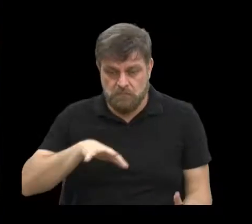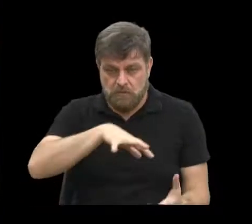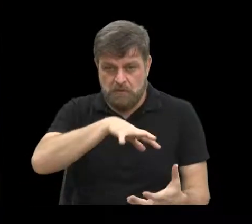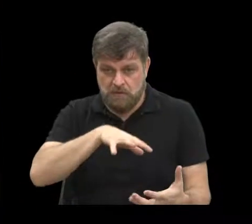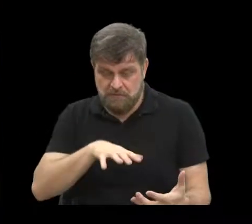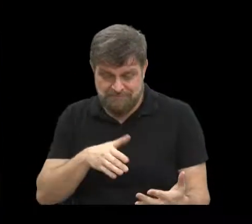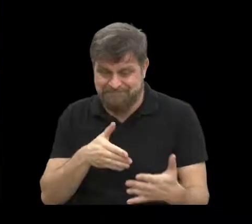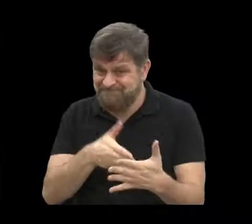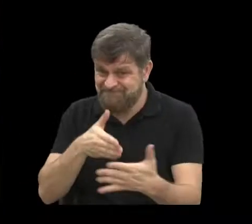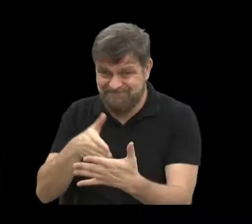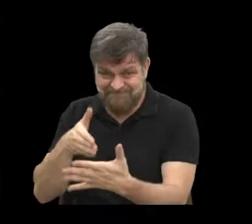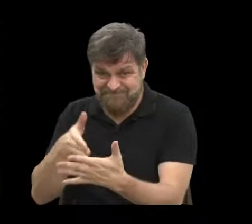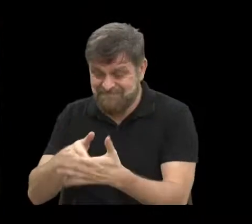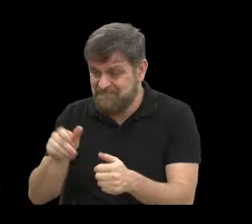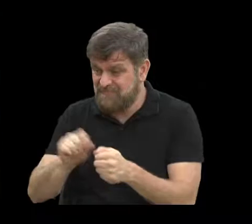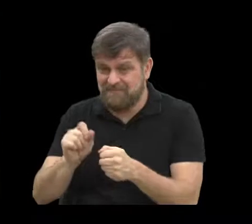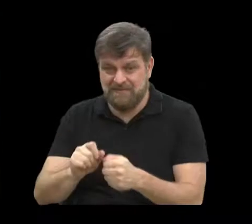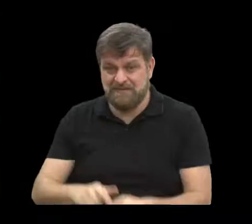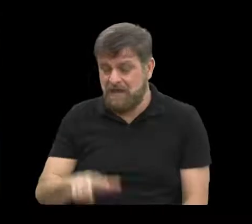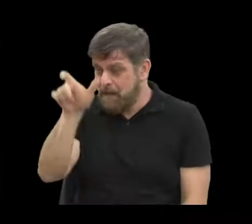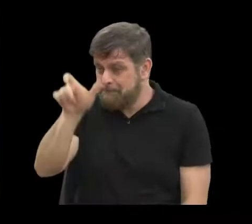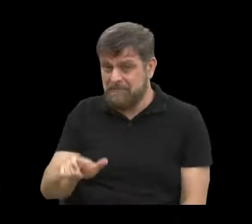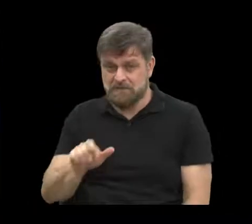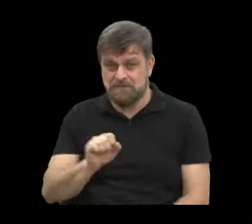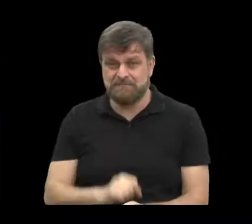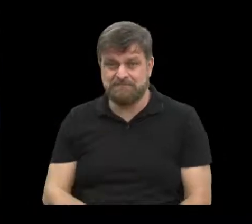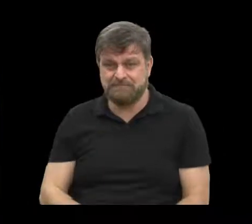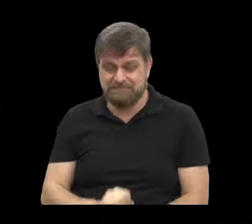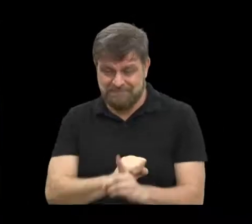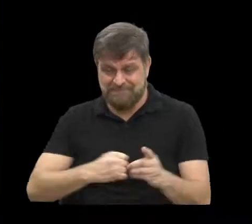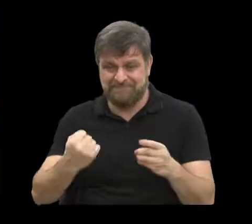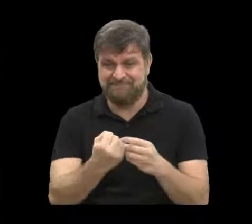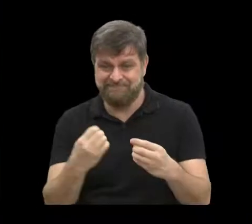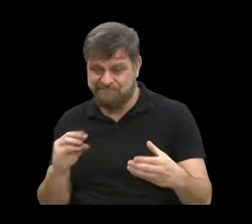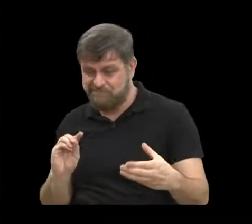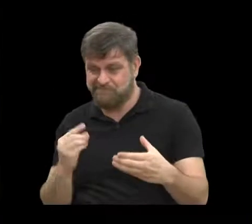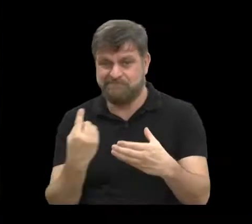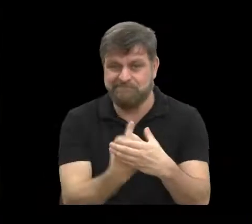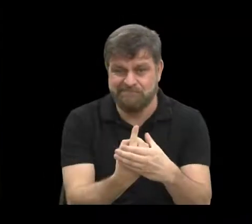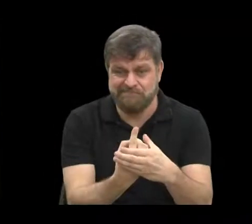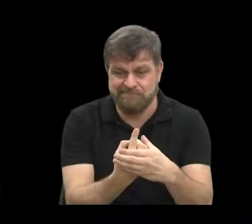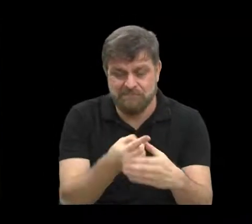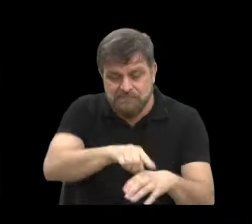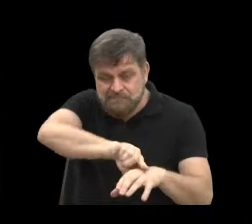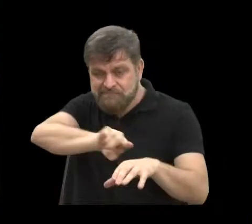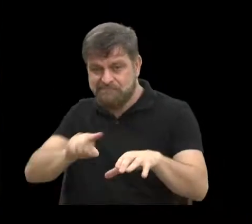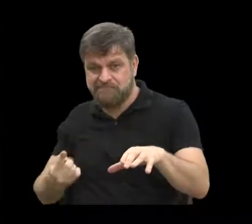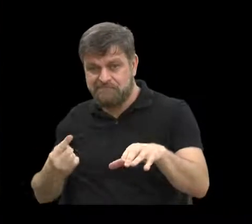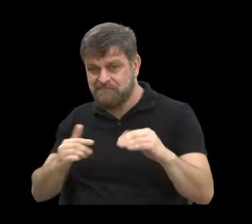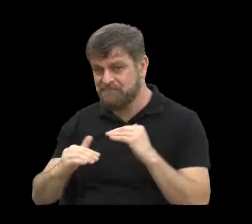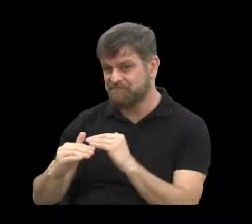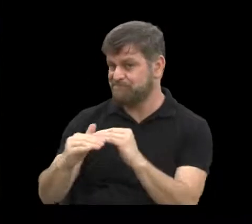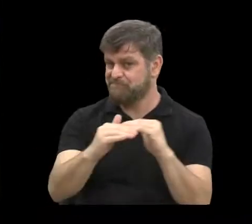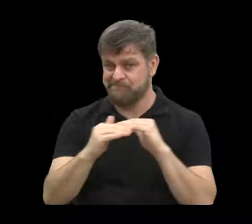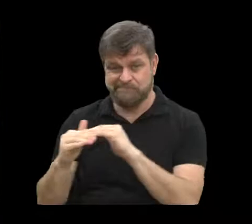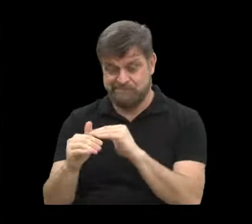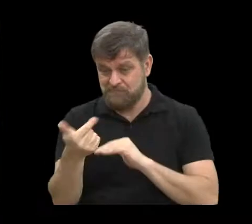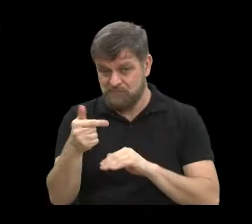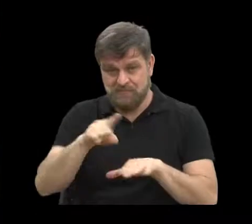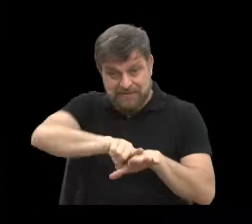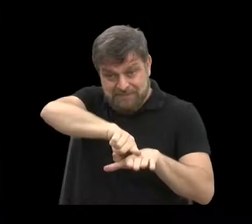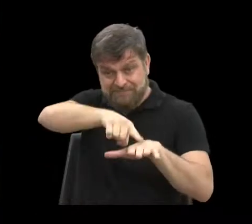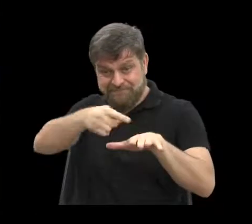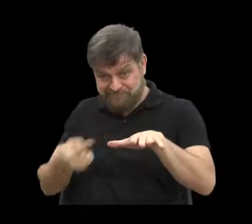mais barreiras pode obstruir sua participação plena e efetiva na sociedade em igualdade de condições com as